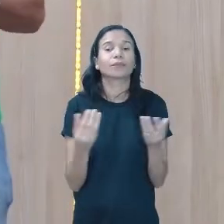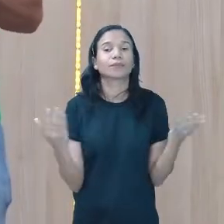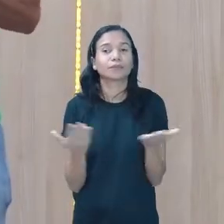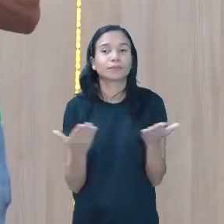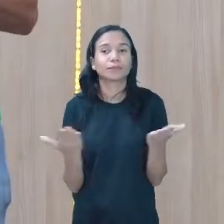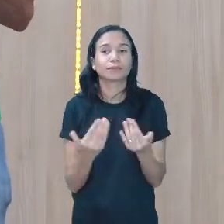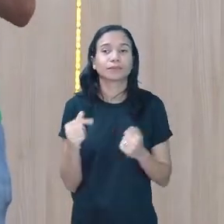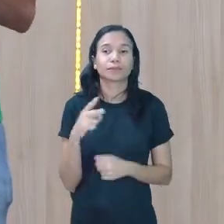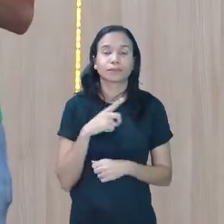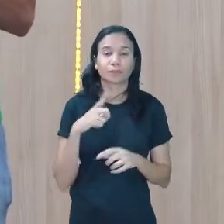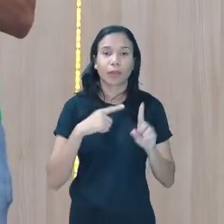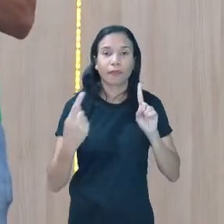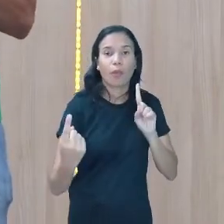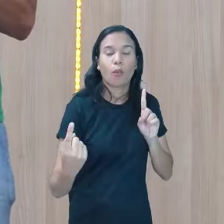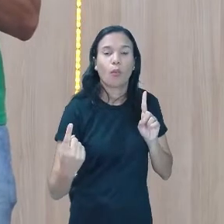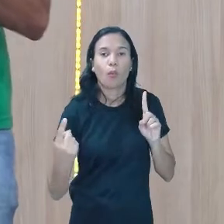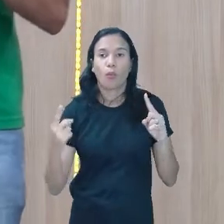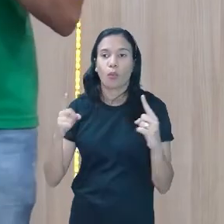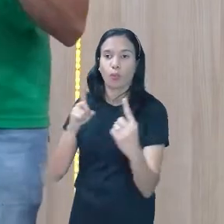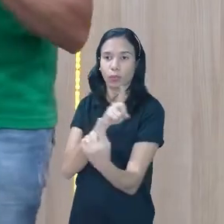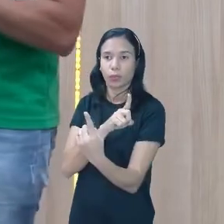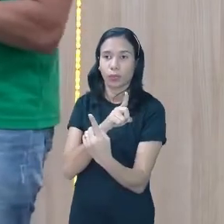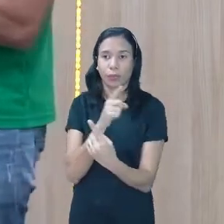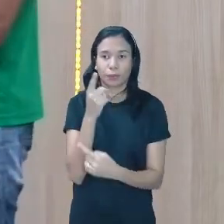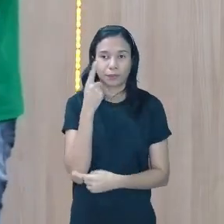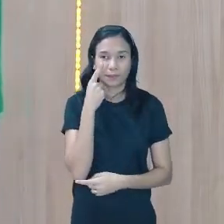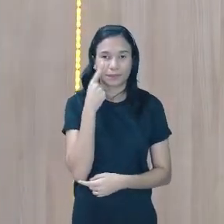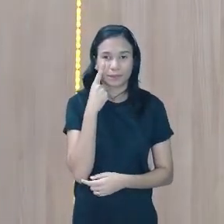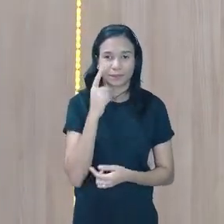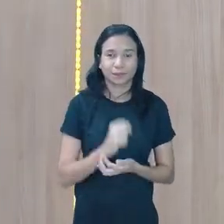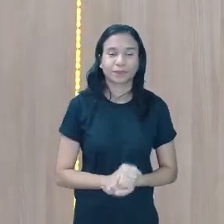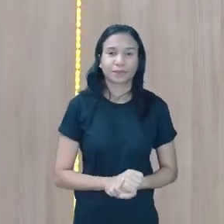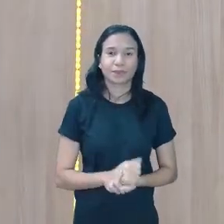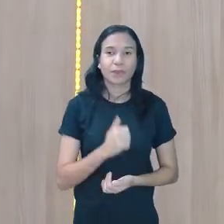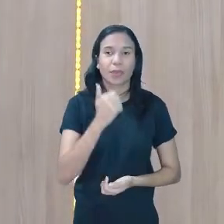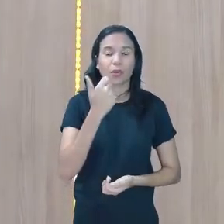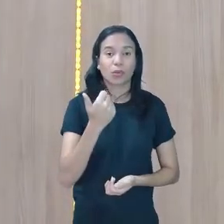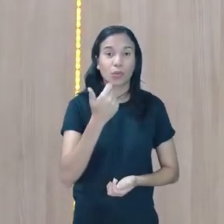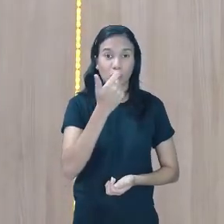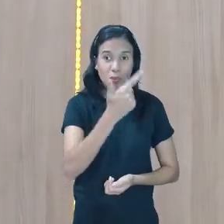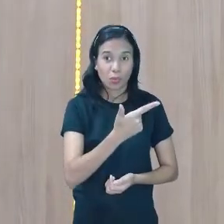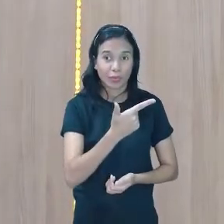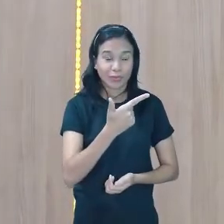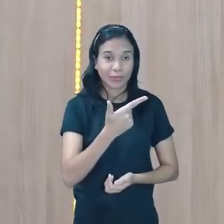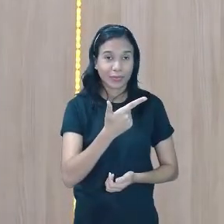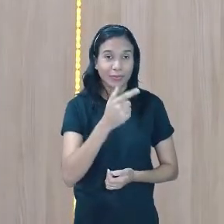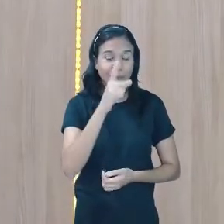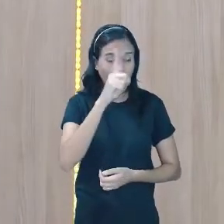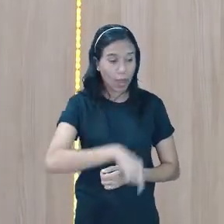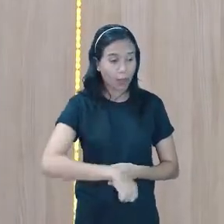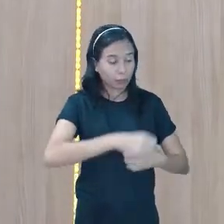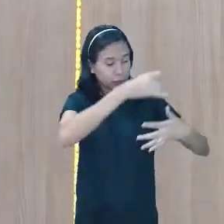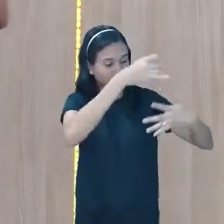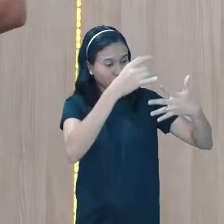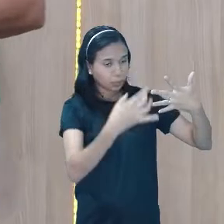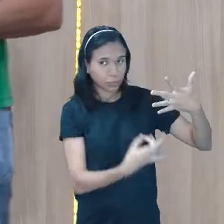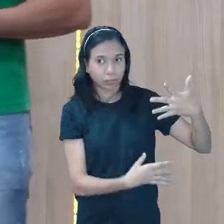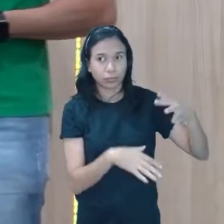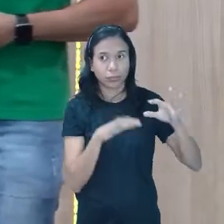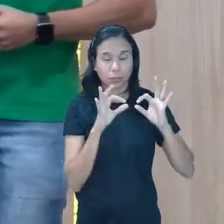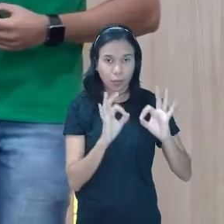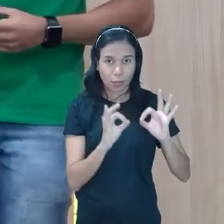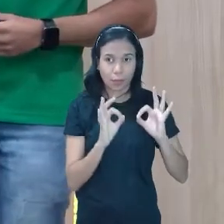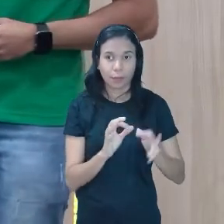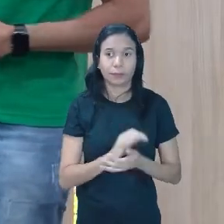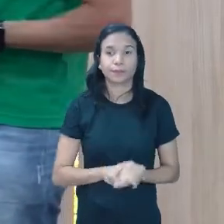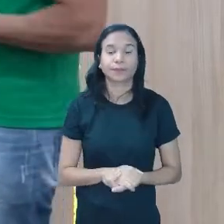agora, vamos fazer o contrário, certo? Observa, 12 porções são essas quantidades aqui de